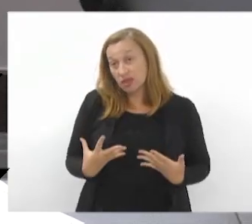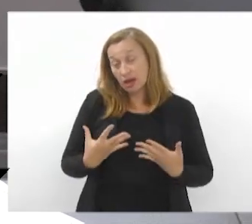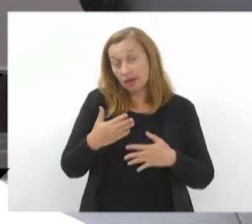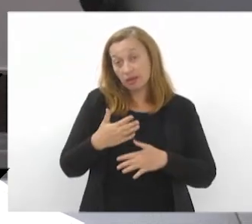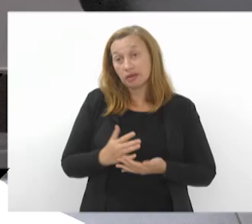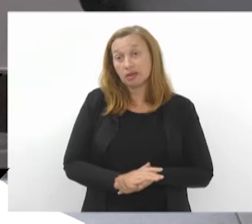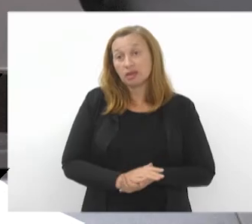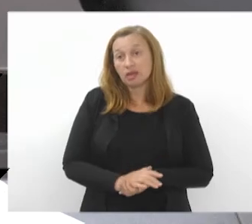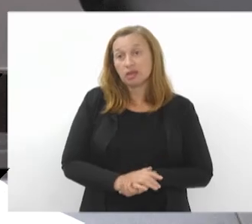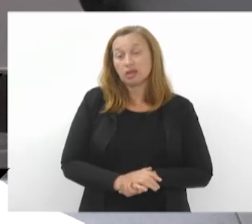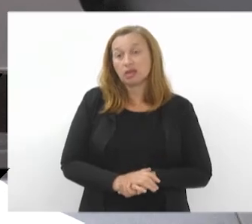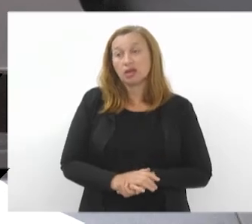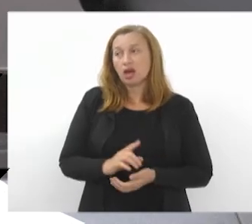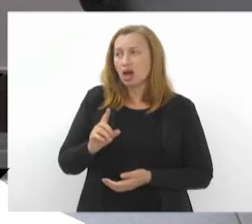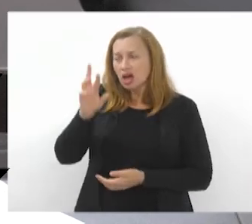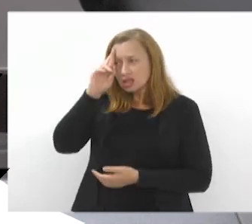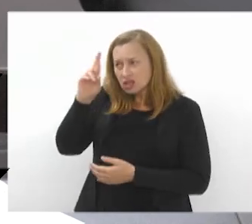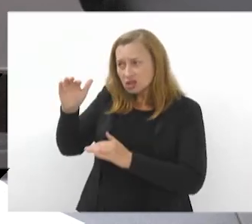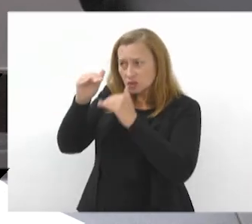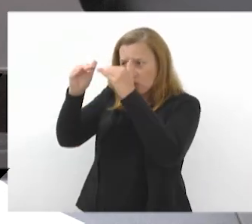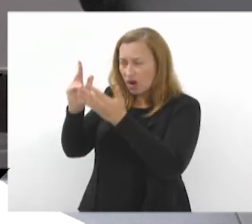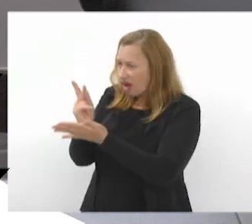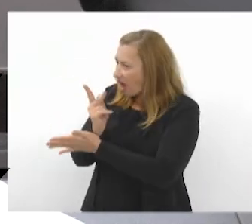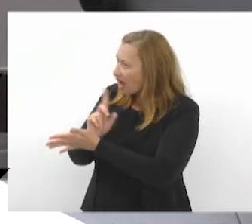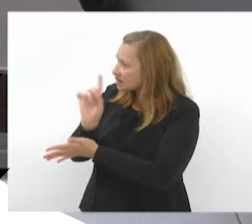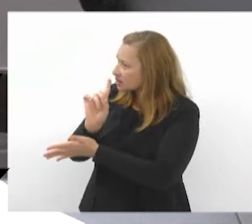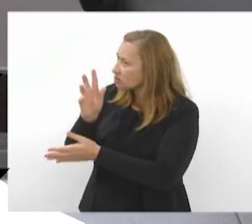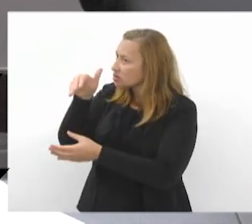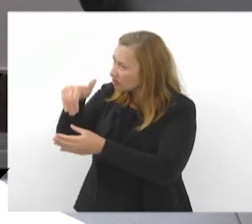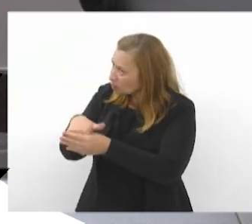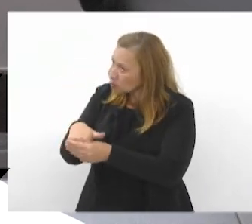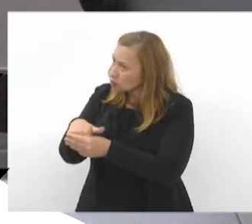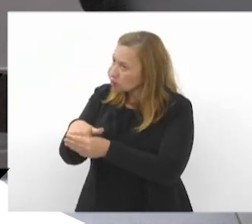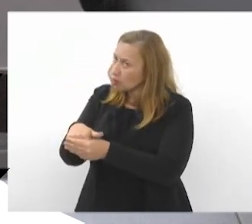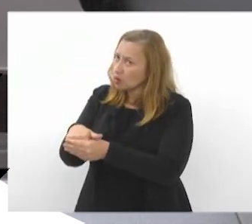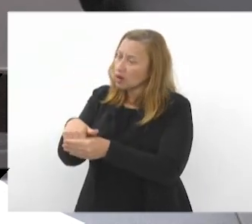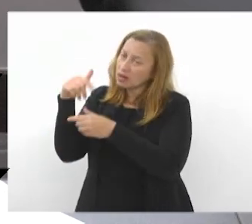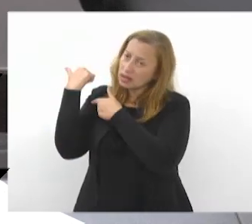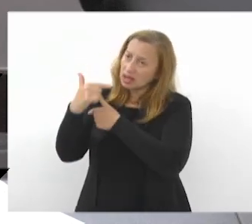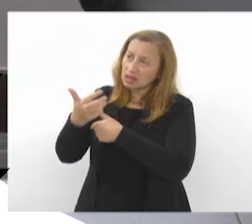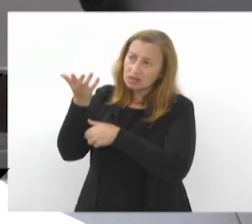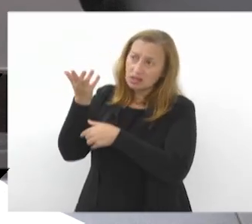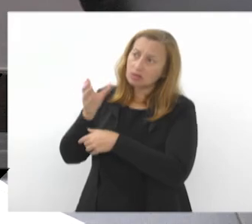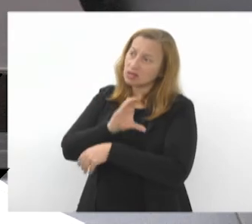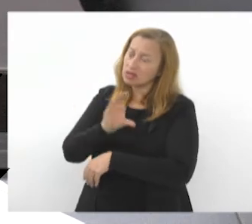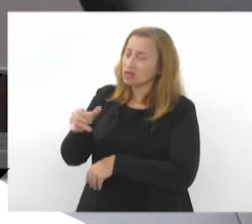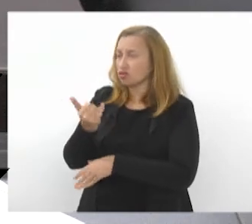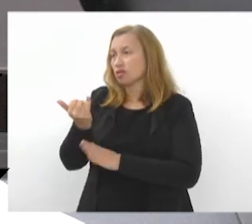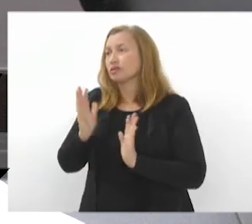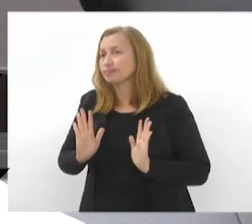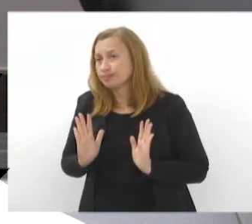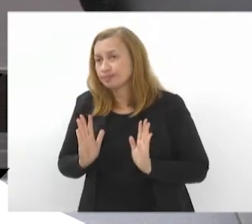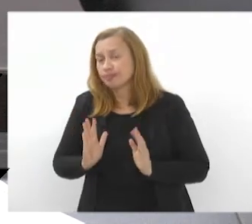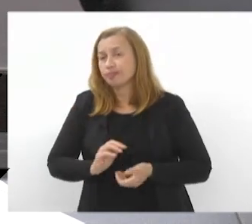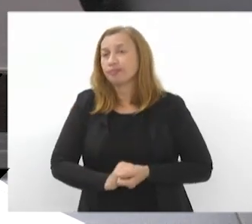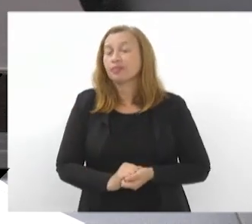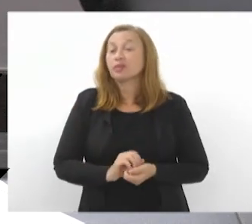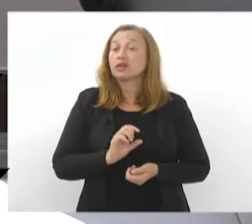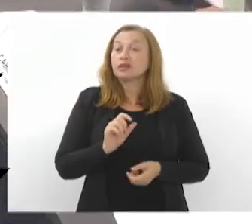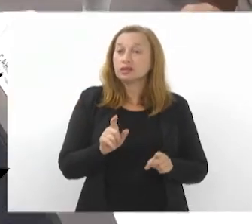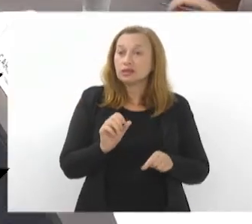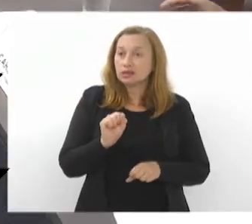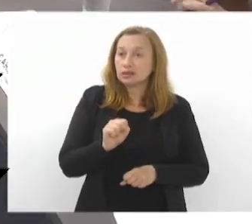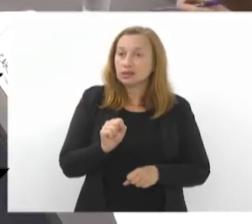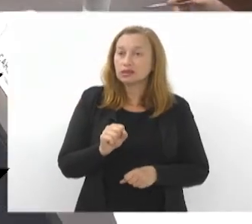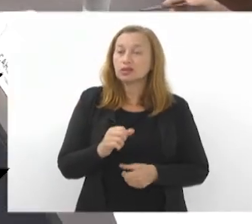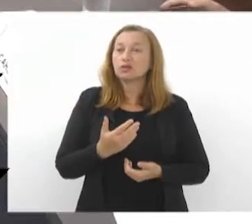é que a Vossa Excelência esteja errada, a Vossa Excelência votou conforme a tradição da CCJ. É isso. E só fazendo um adendo,